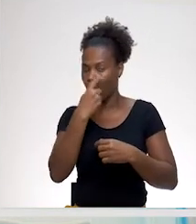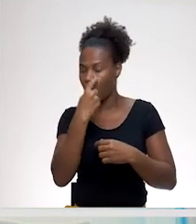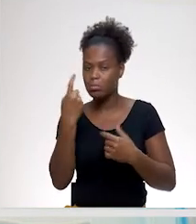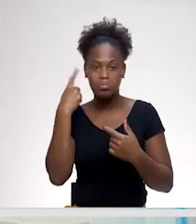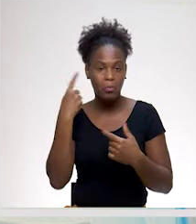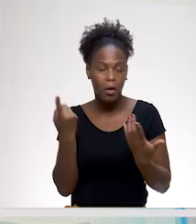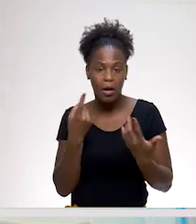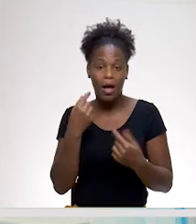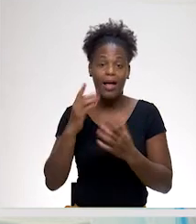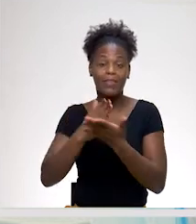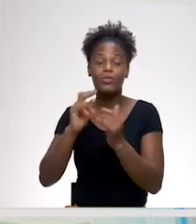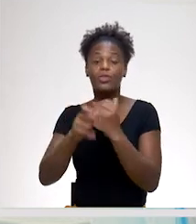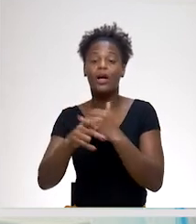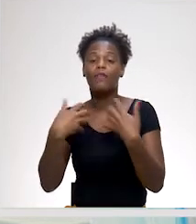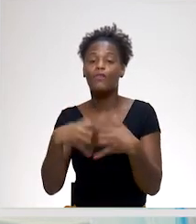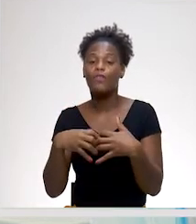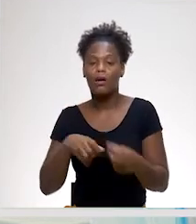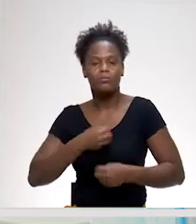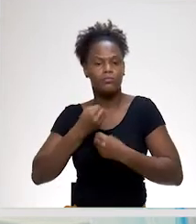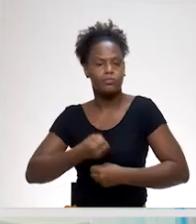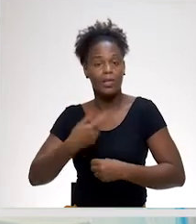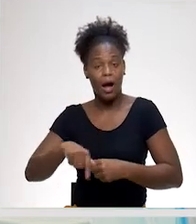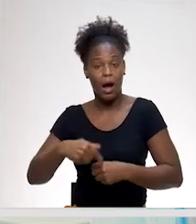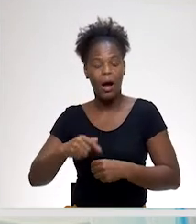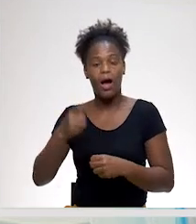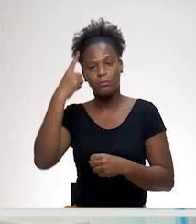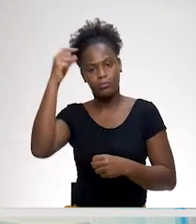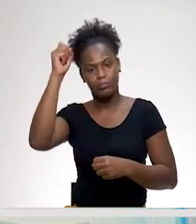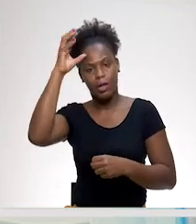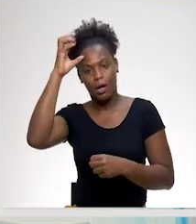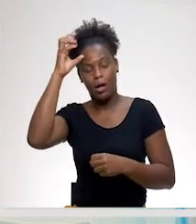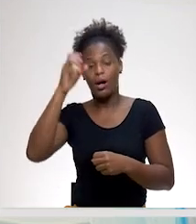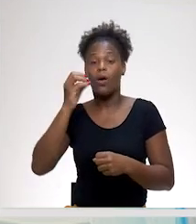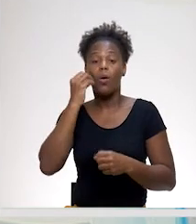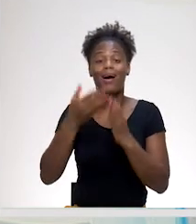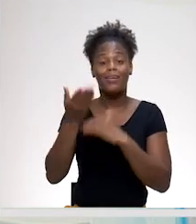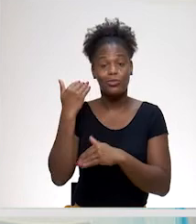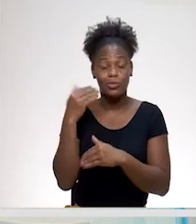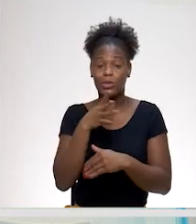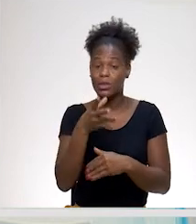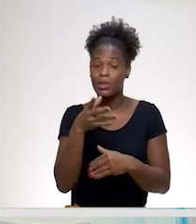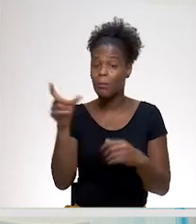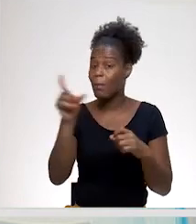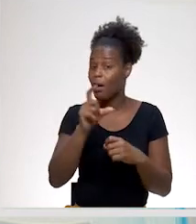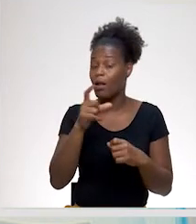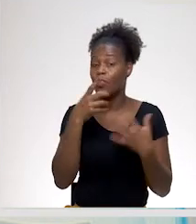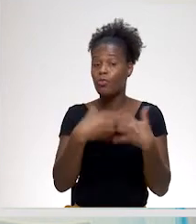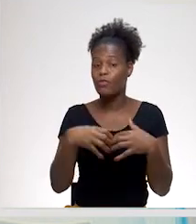a duvidar, por exemplo, da existência de um gênio maligno, como já tínhamos referido, uma